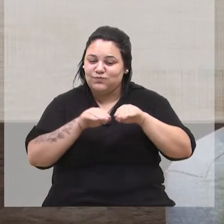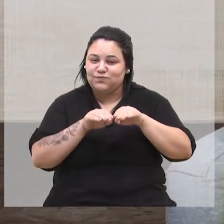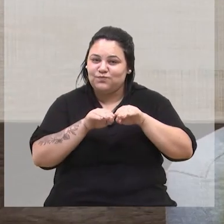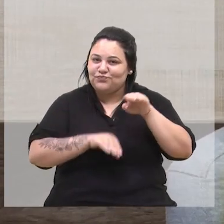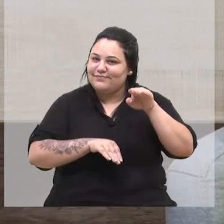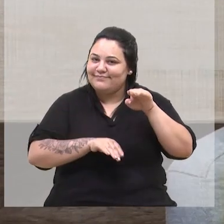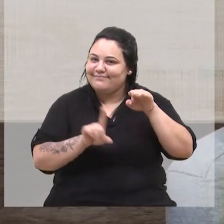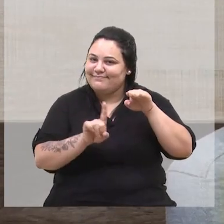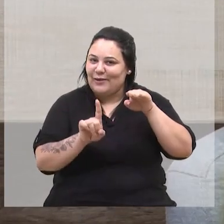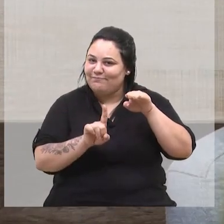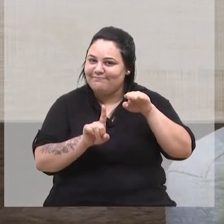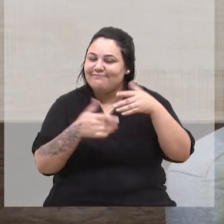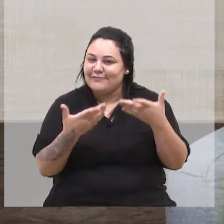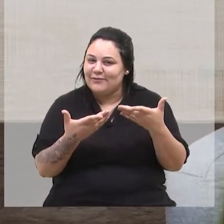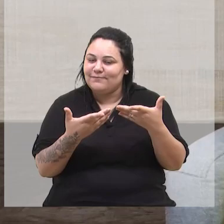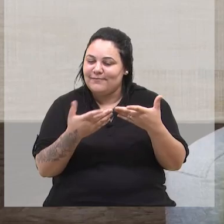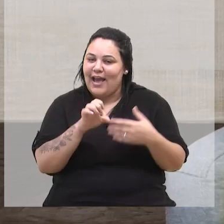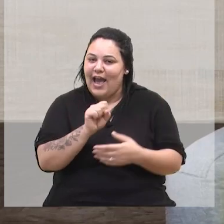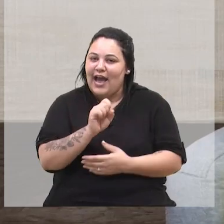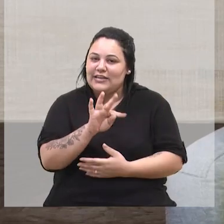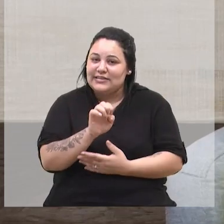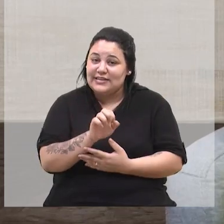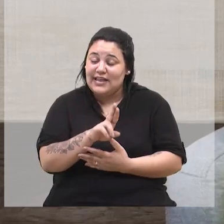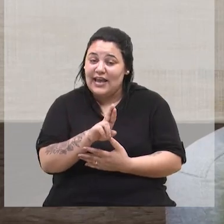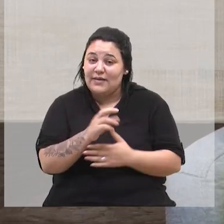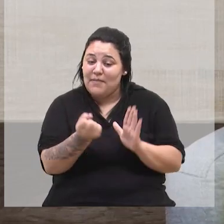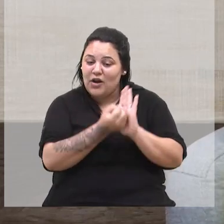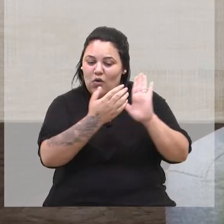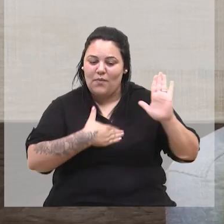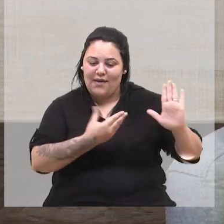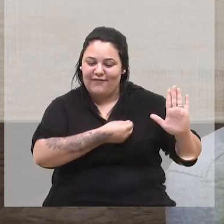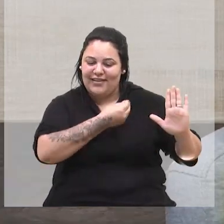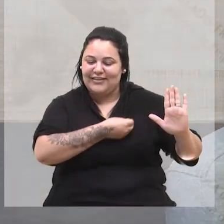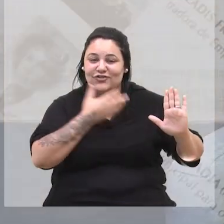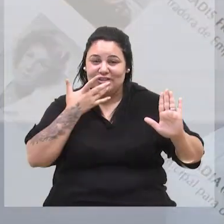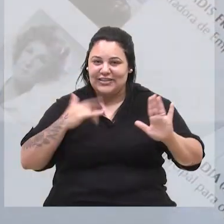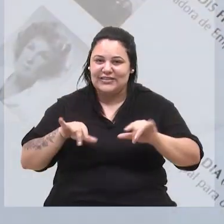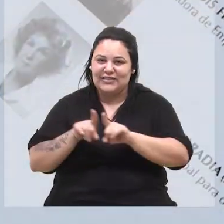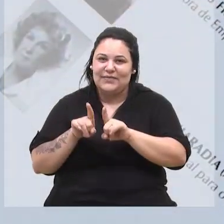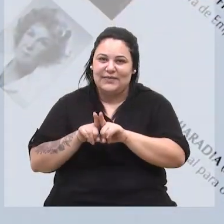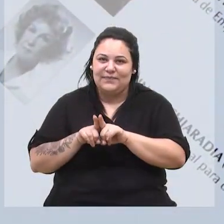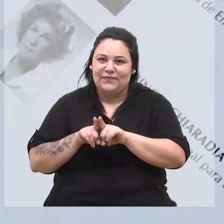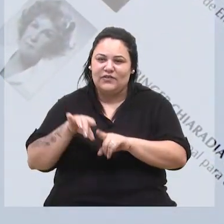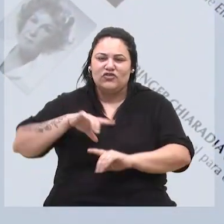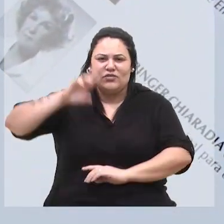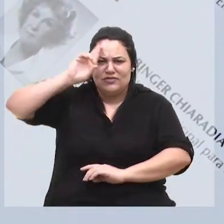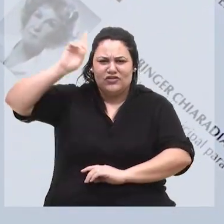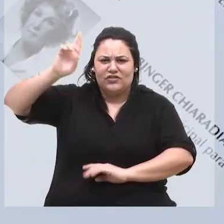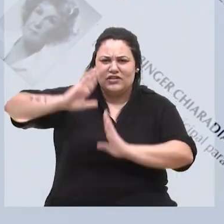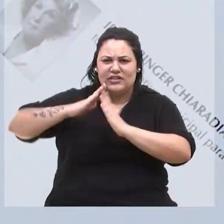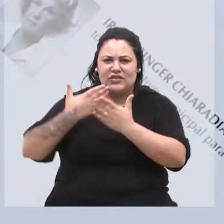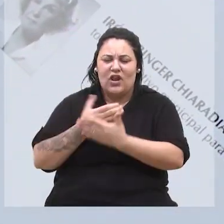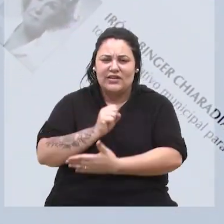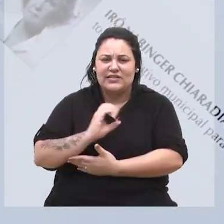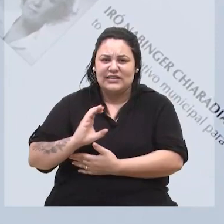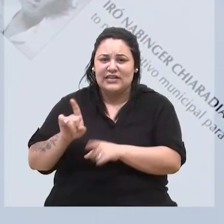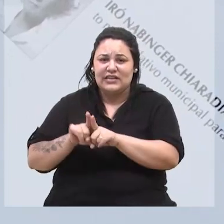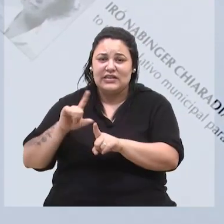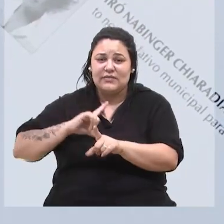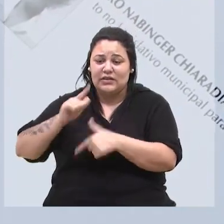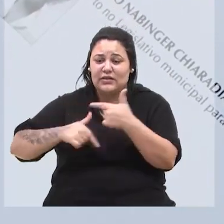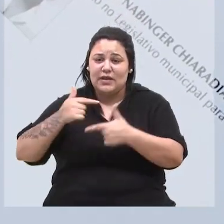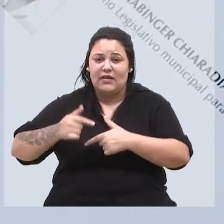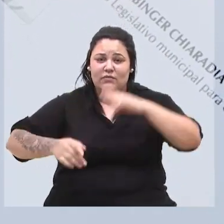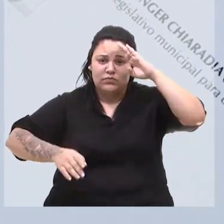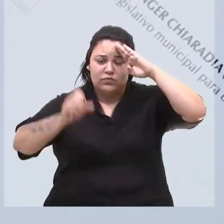Segundo, a Esther, então, me marcou muito desde criança. A Irona Binger foi diretora da Escola Santa Catarina